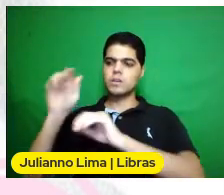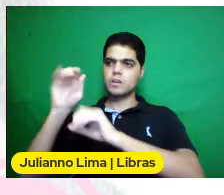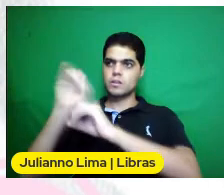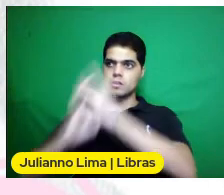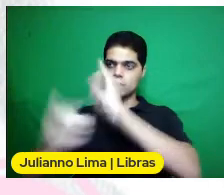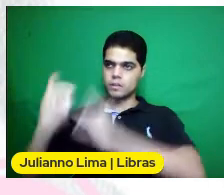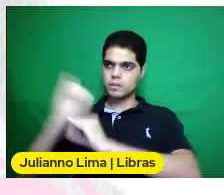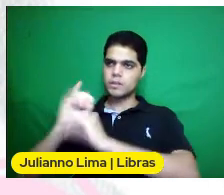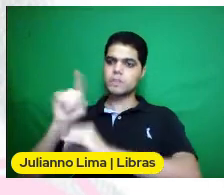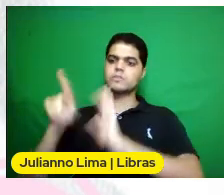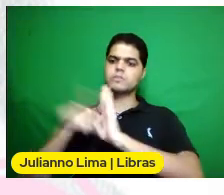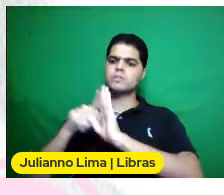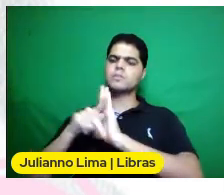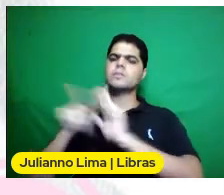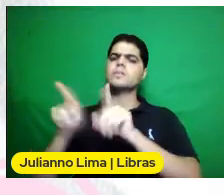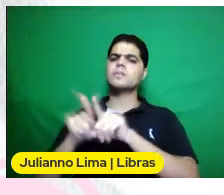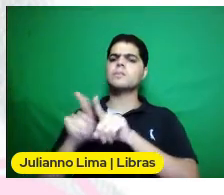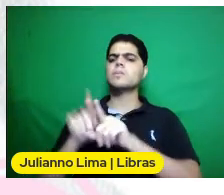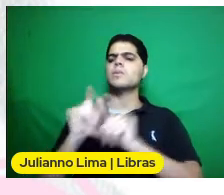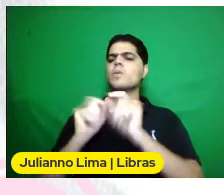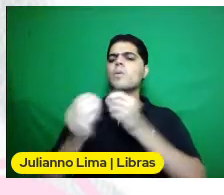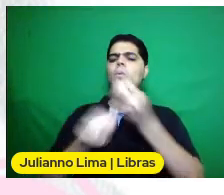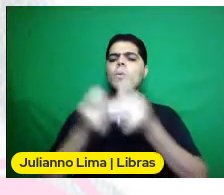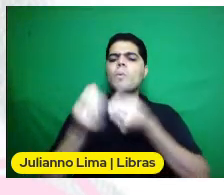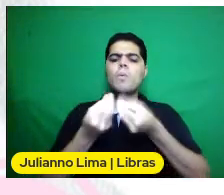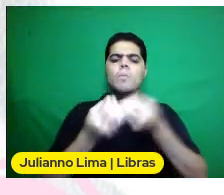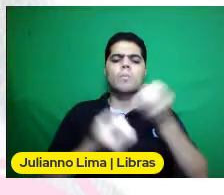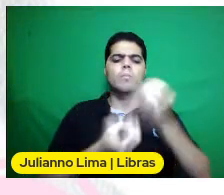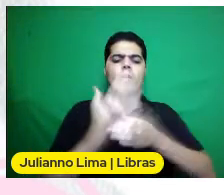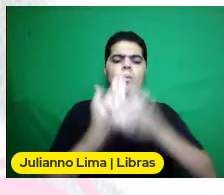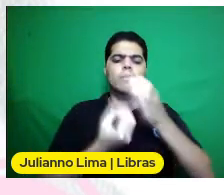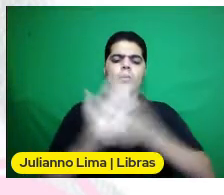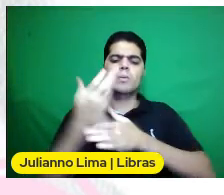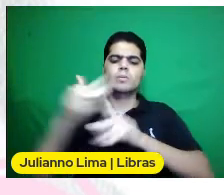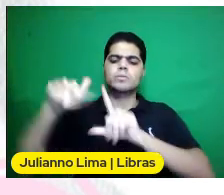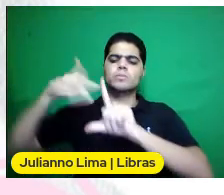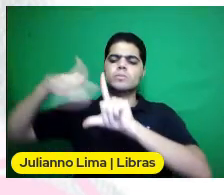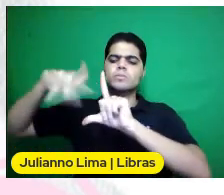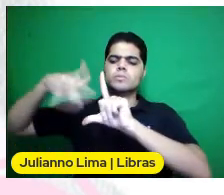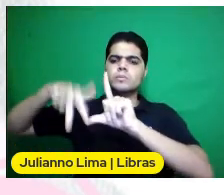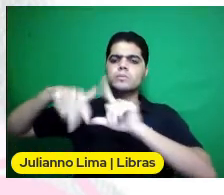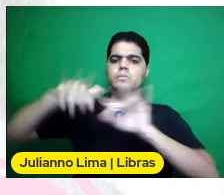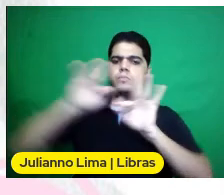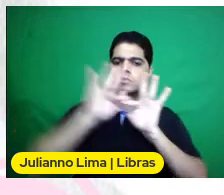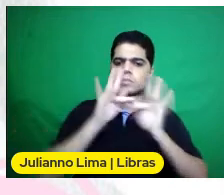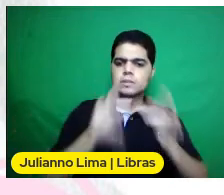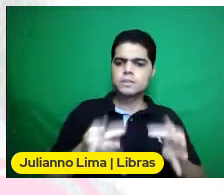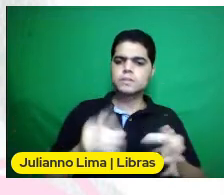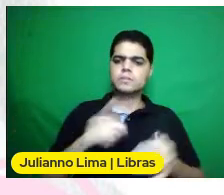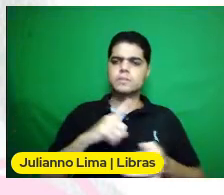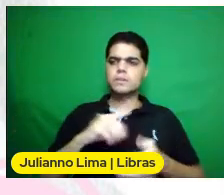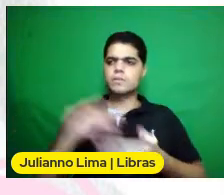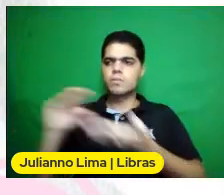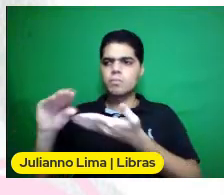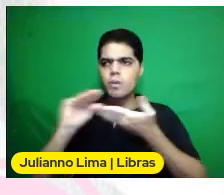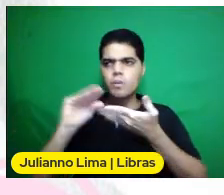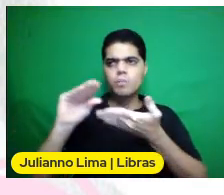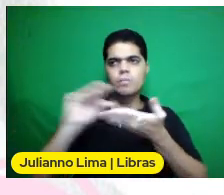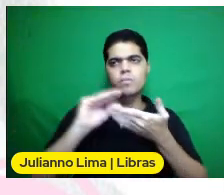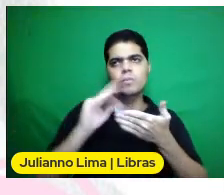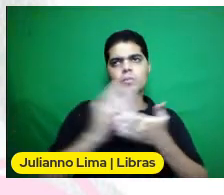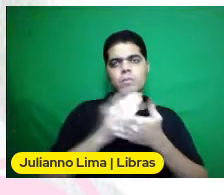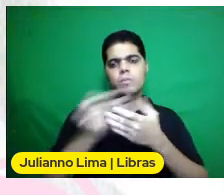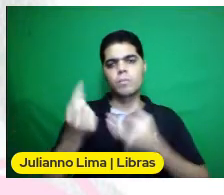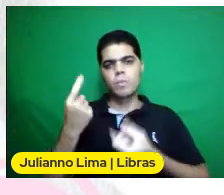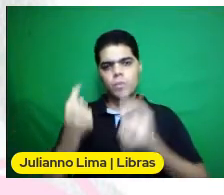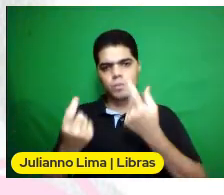forma de produzir animação de um jeito mais simples, com pouco recurso, com pouco material, com pouca equipe. Aí,